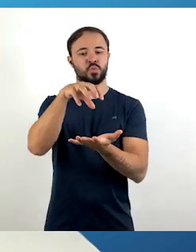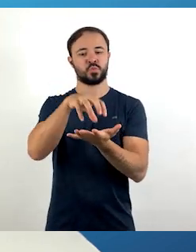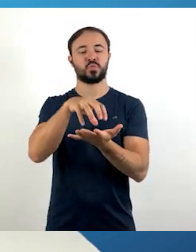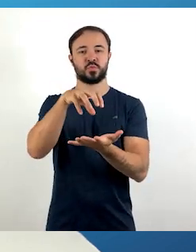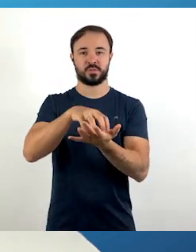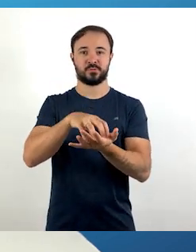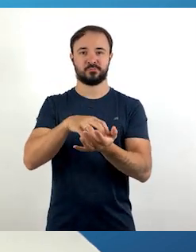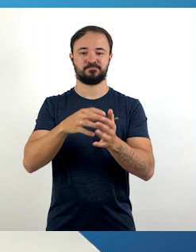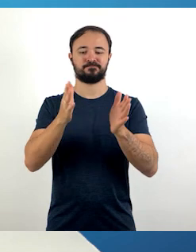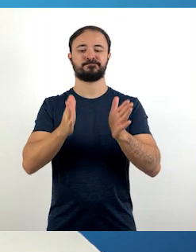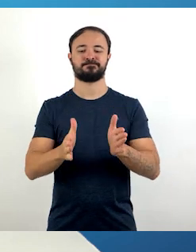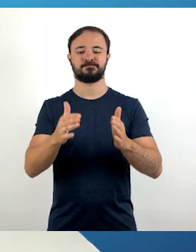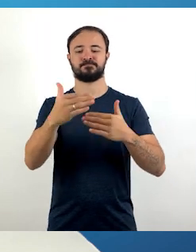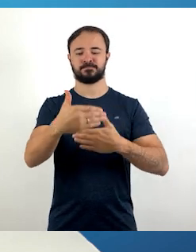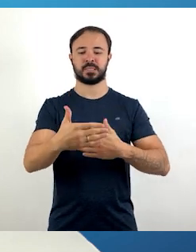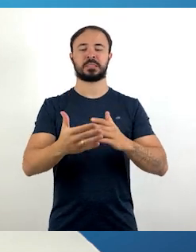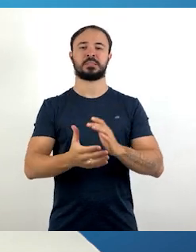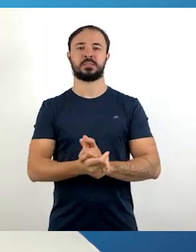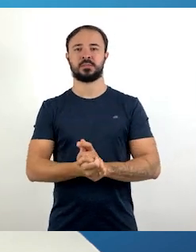dessa locomotiva.